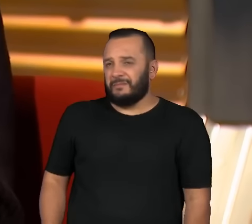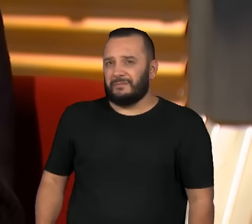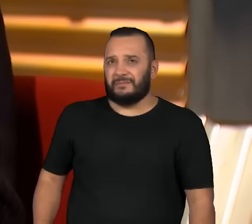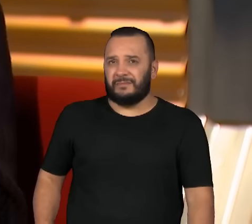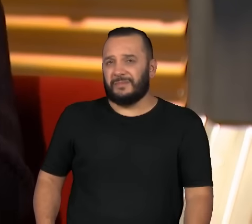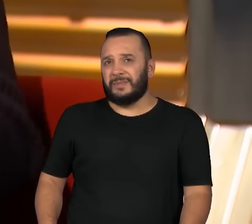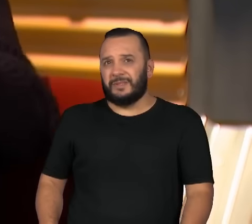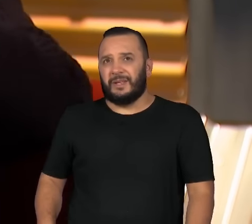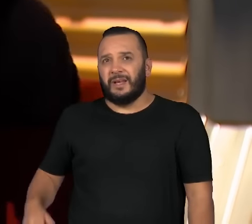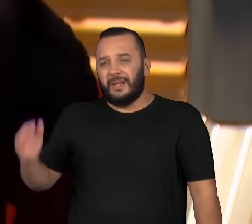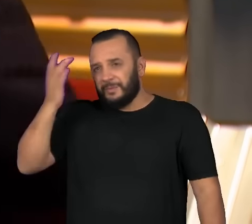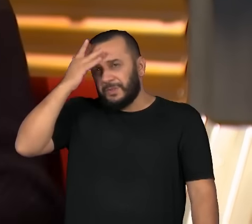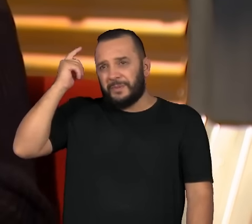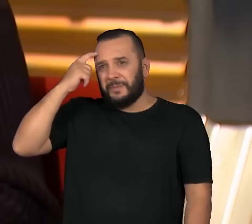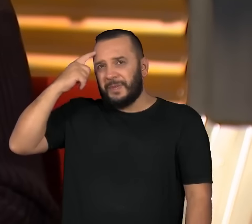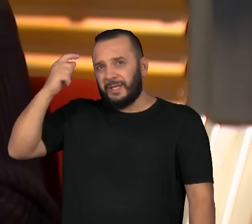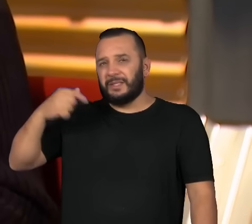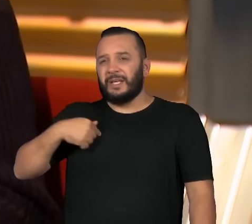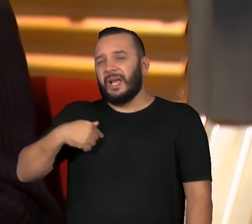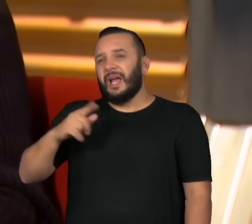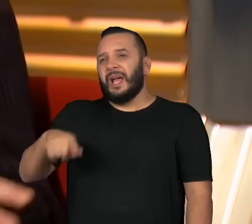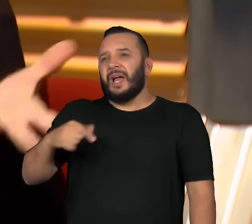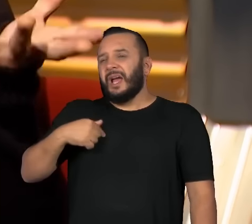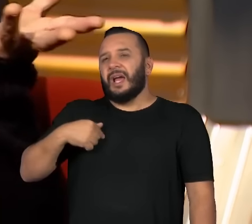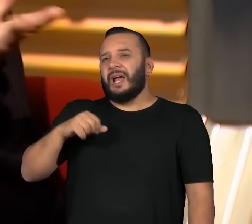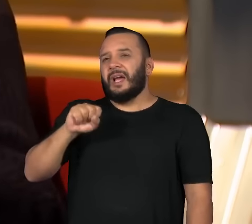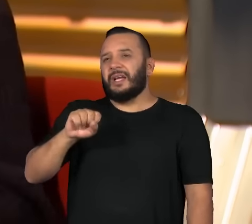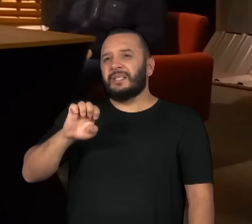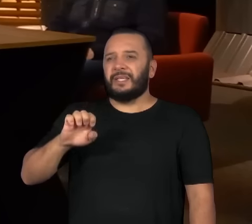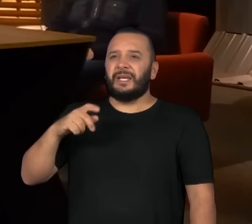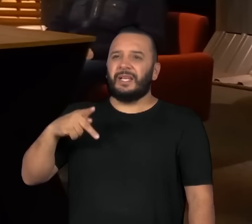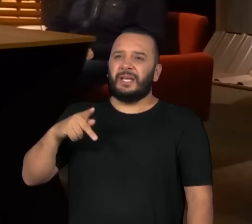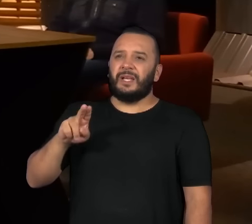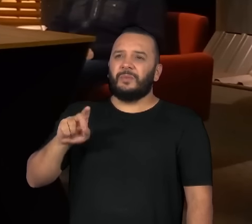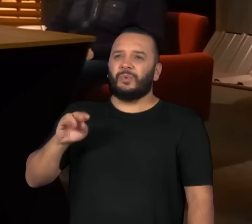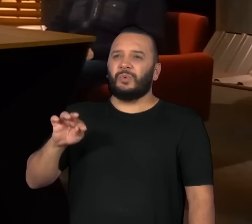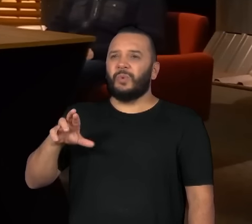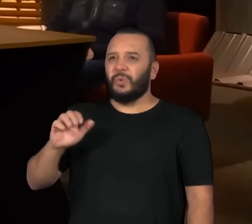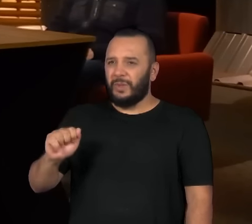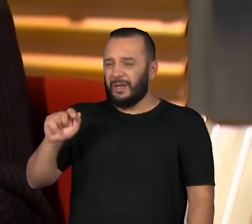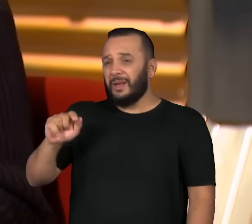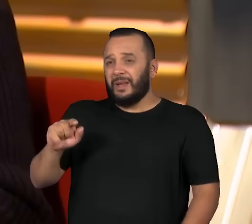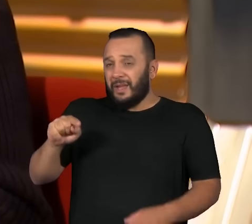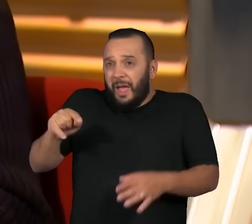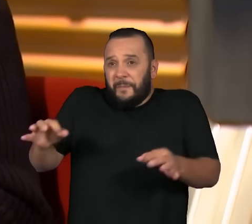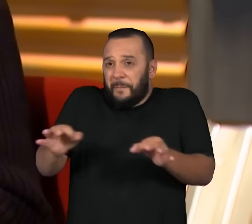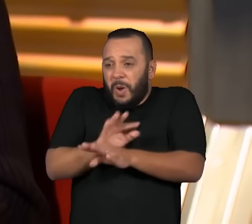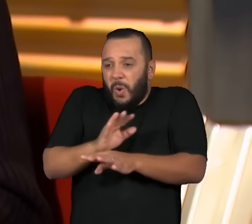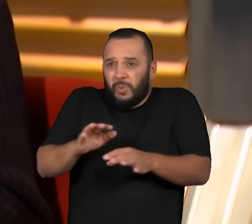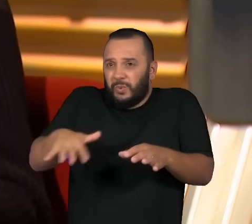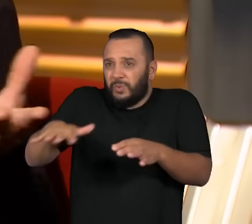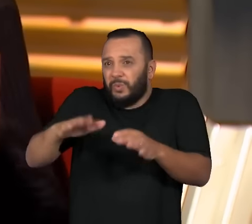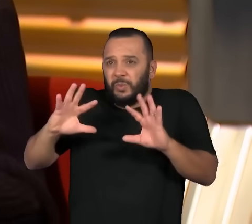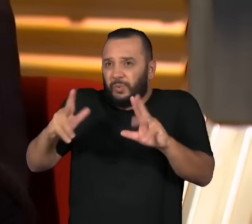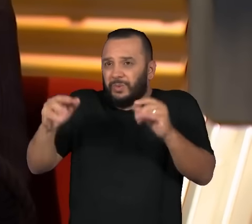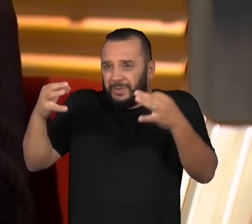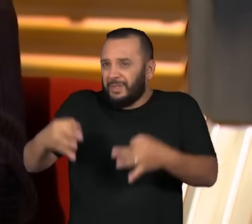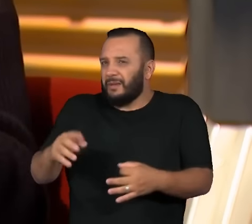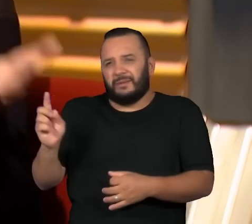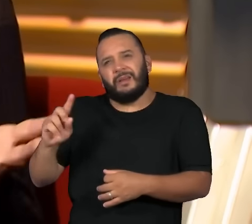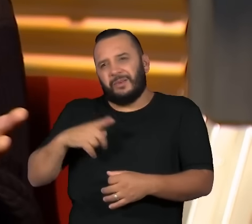E muita gente acha que ficou com Sepultura, como se fosse uma coisa pronta e tava tudo certo. Mano, a gente